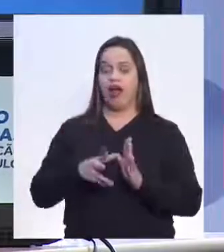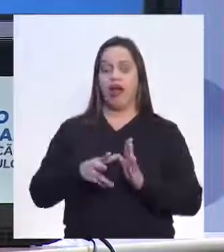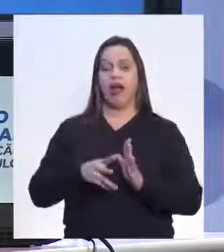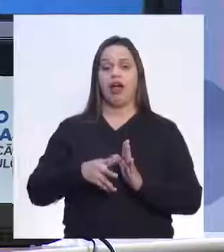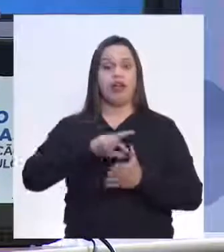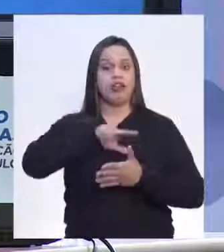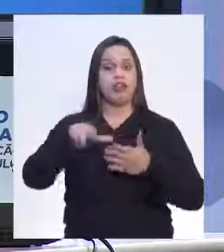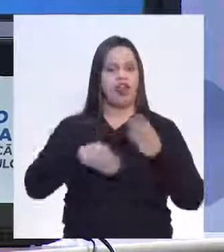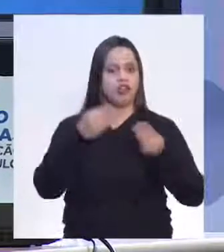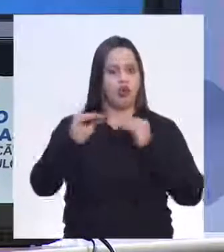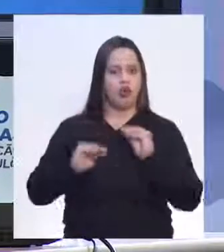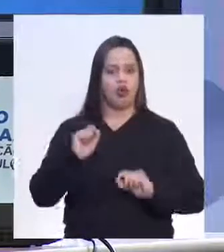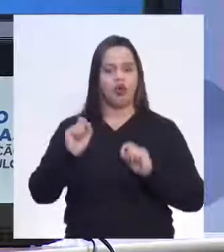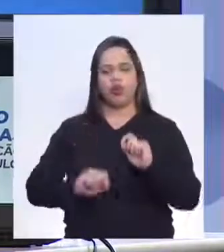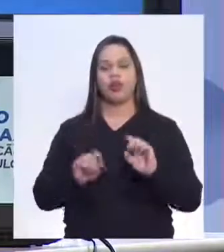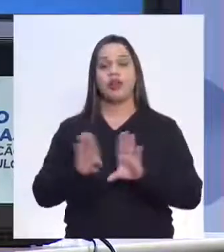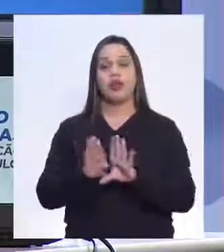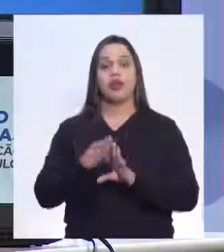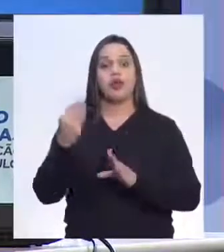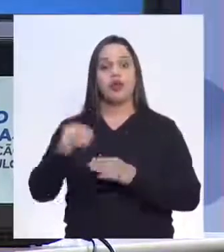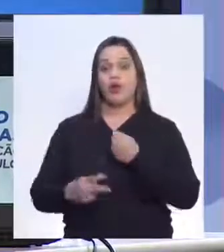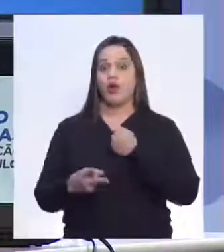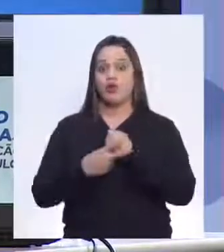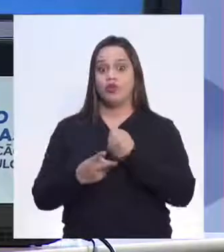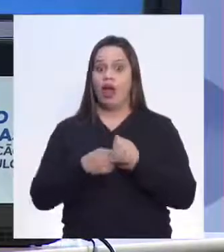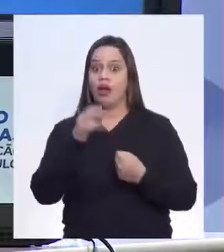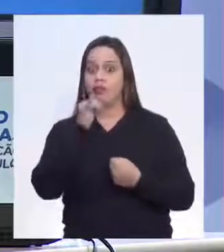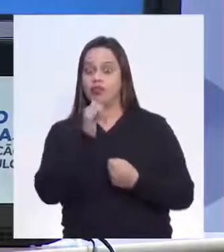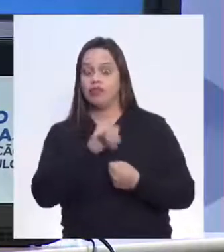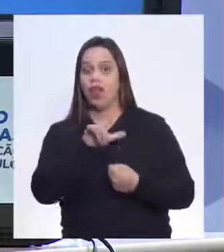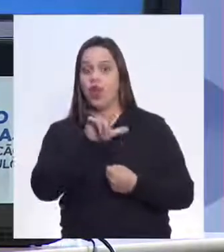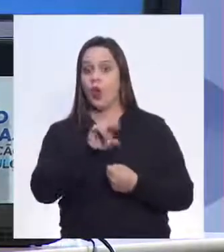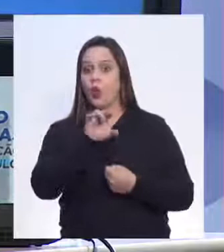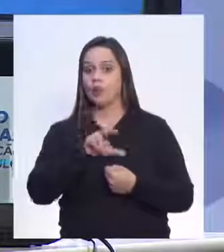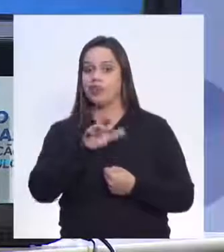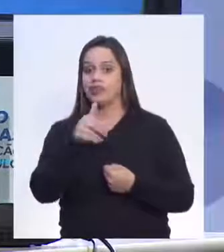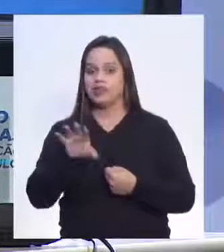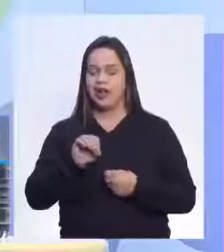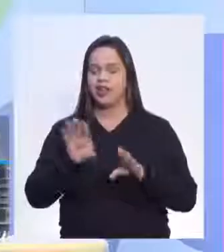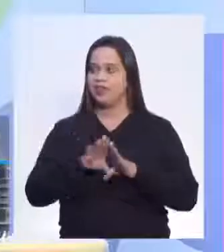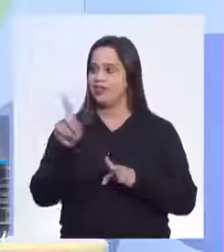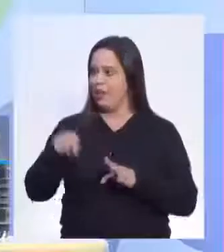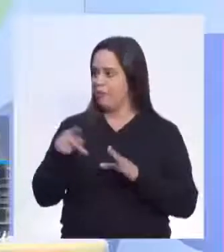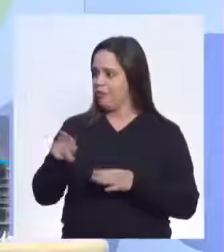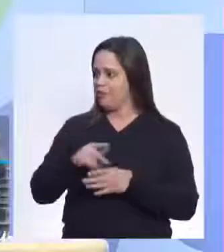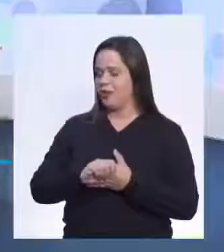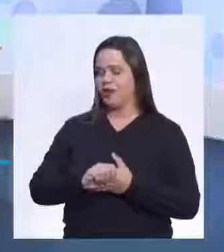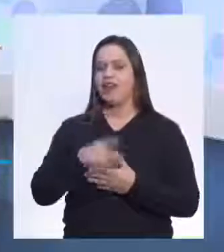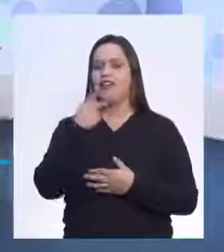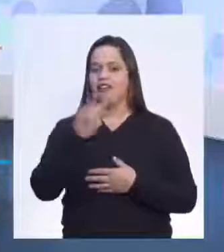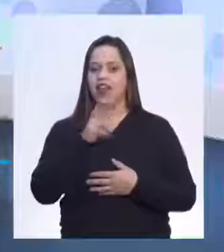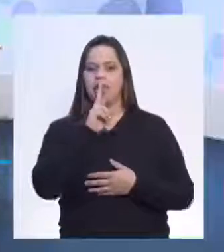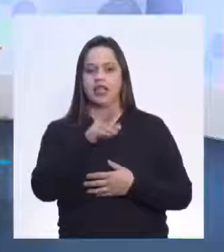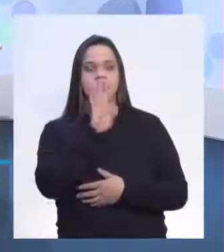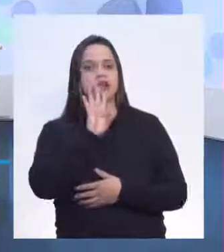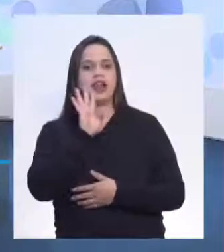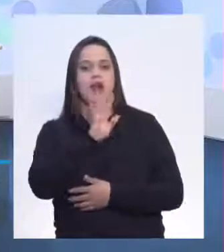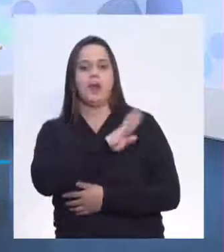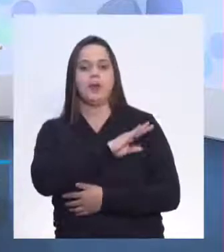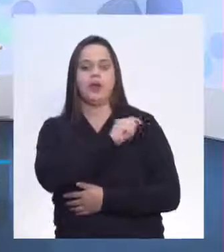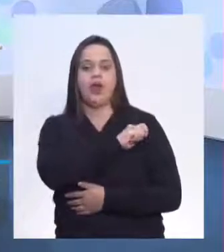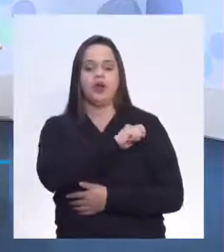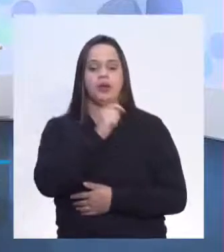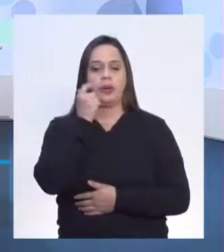colocaram aqui, inclusive, aqueles verbos de dizer, os verbos de locução, não foi ideia? Colocaram. Fala aí uma resposta legal. Ah, acho que